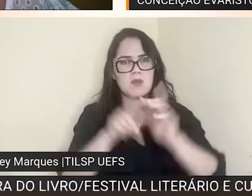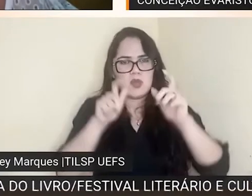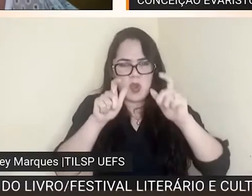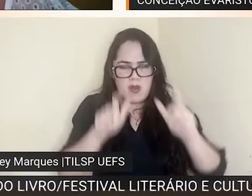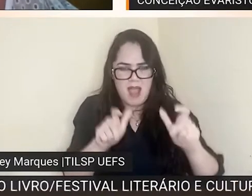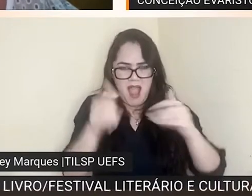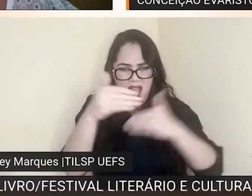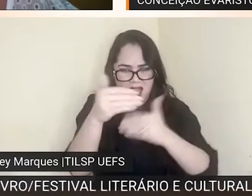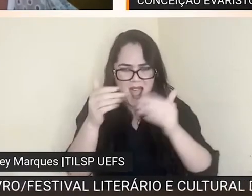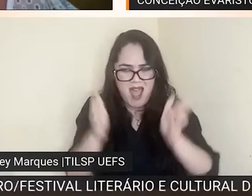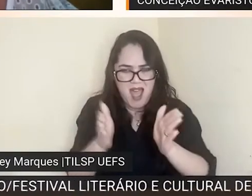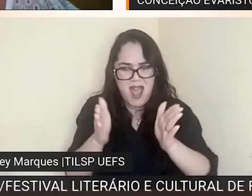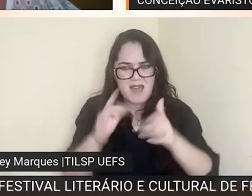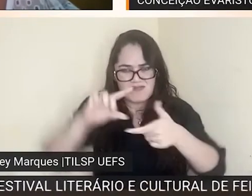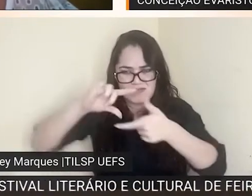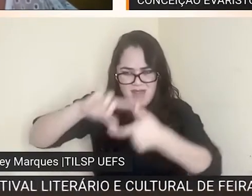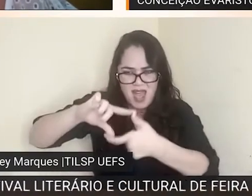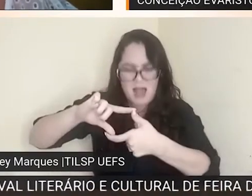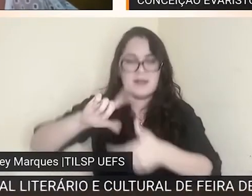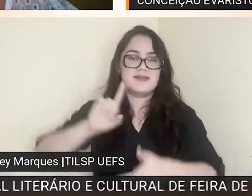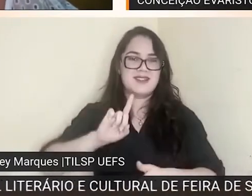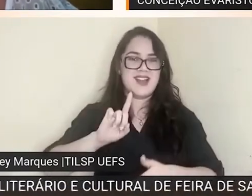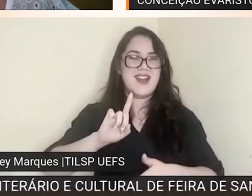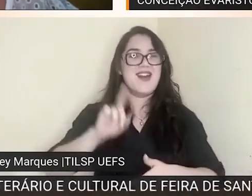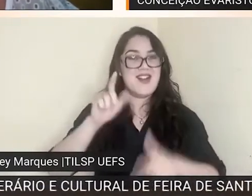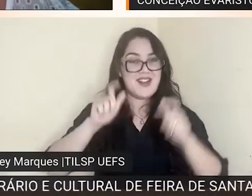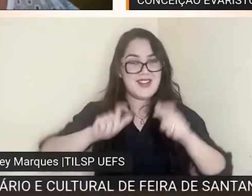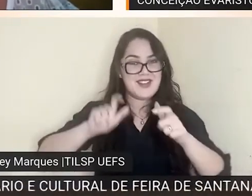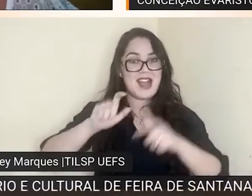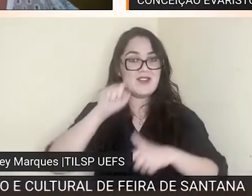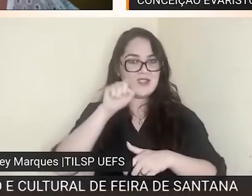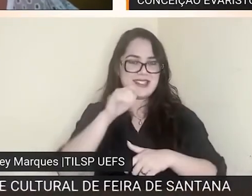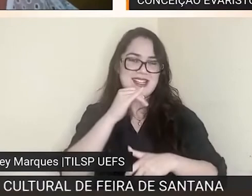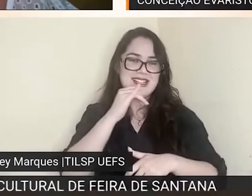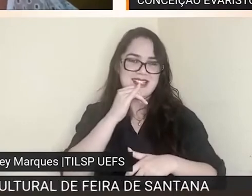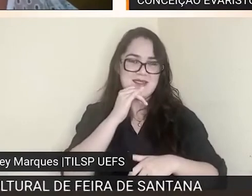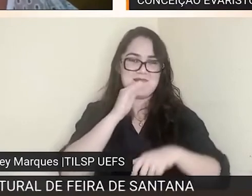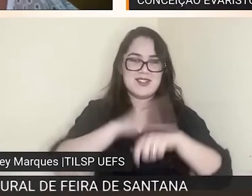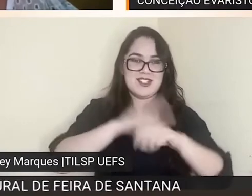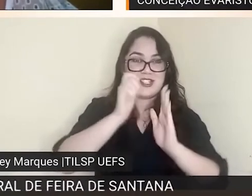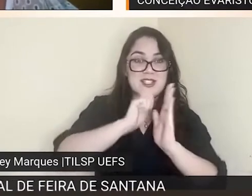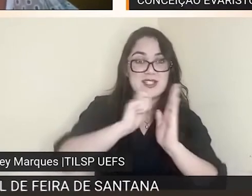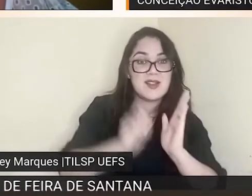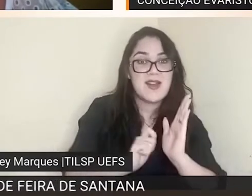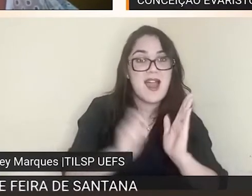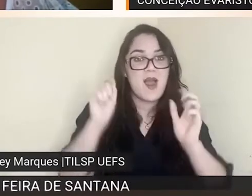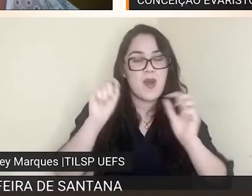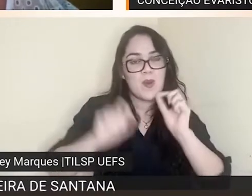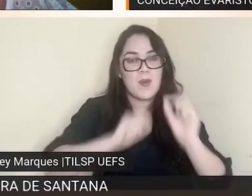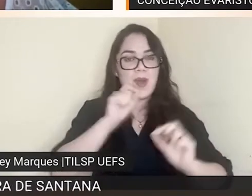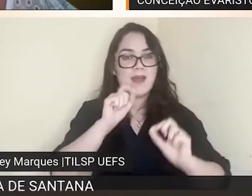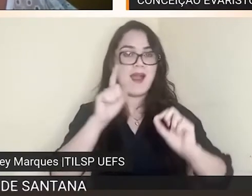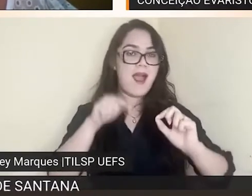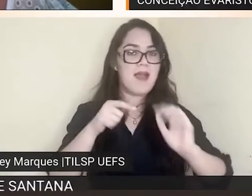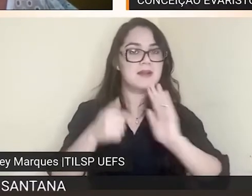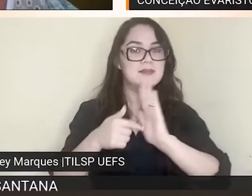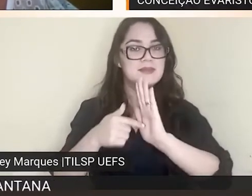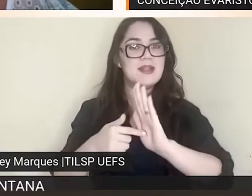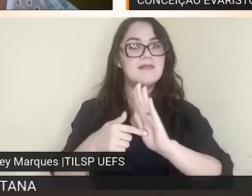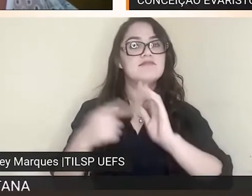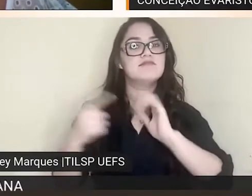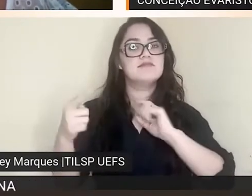como professoras, como, no seu caso, de escritora, né, é de colocar nesse lugar aí esse